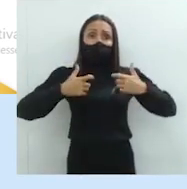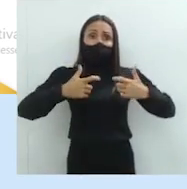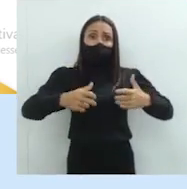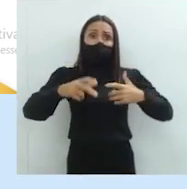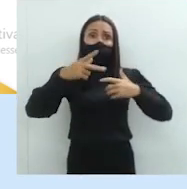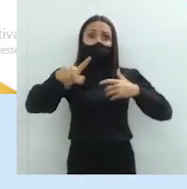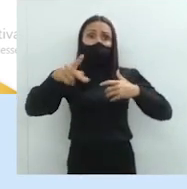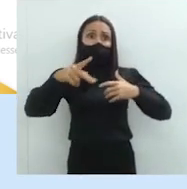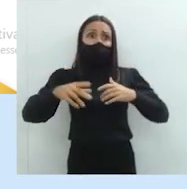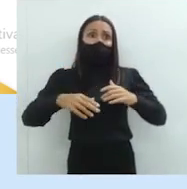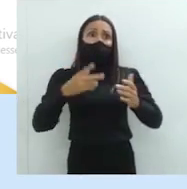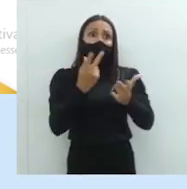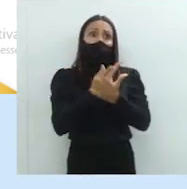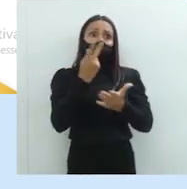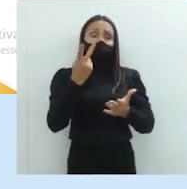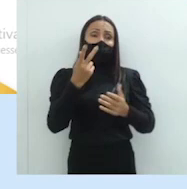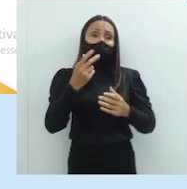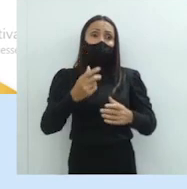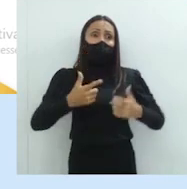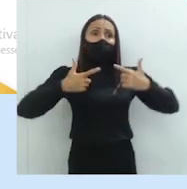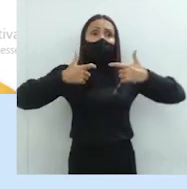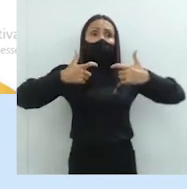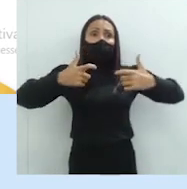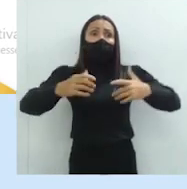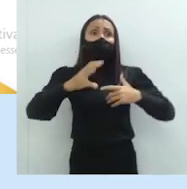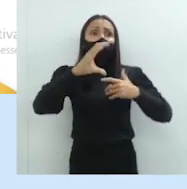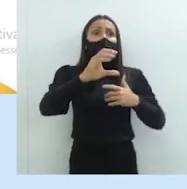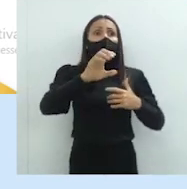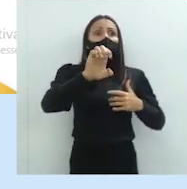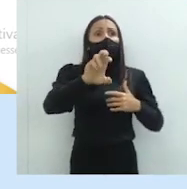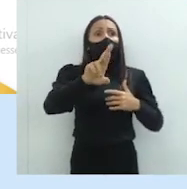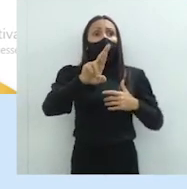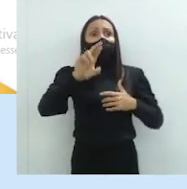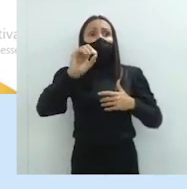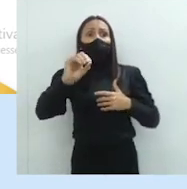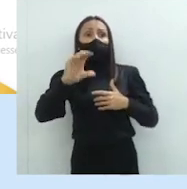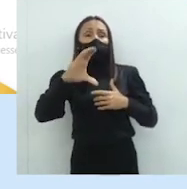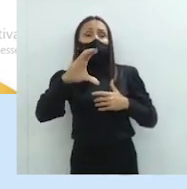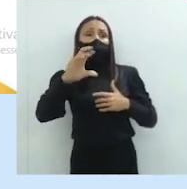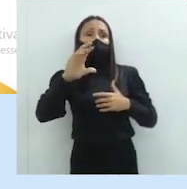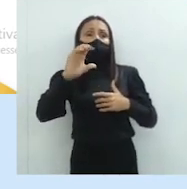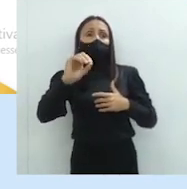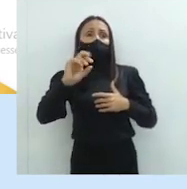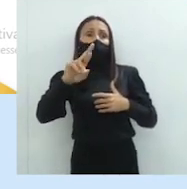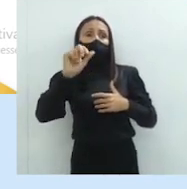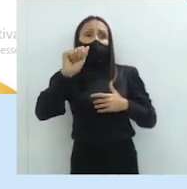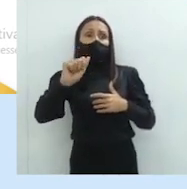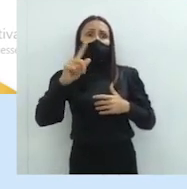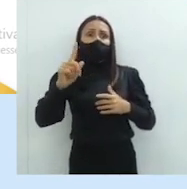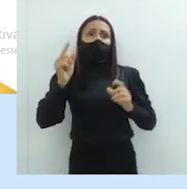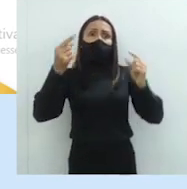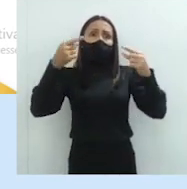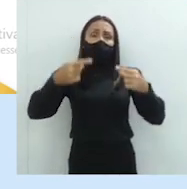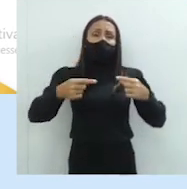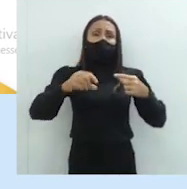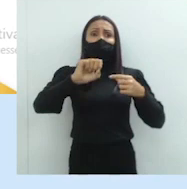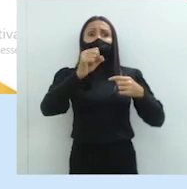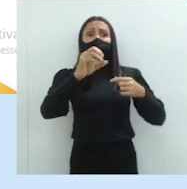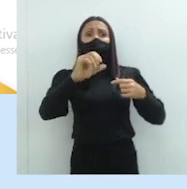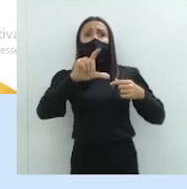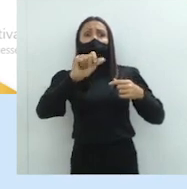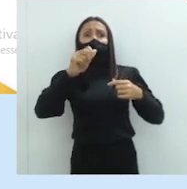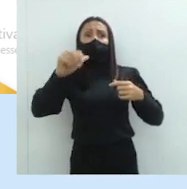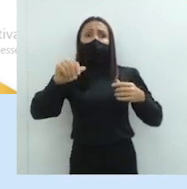a Batalha de Cerro Corá. Cerro Corá, conflito em que Solano Lopes